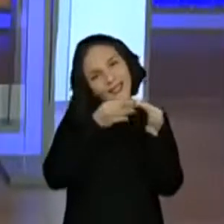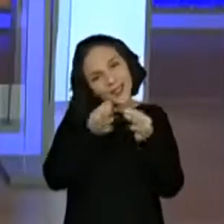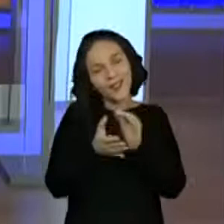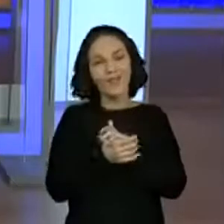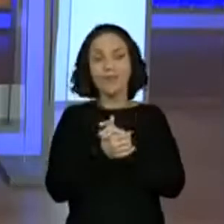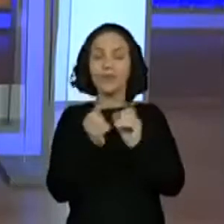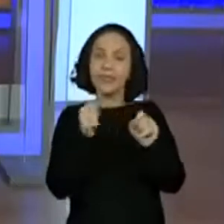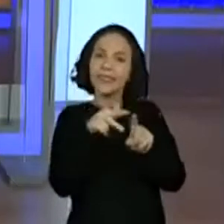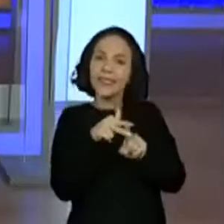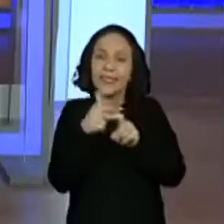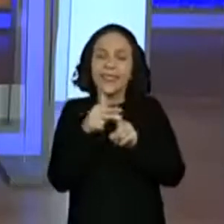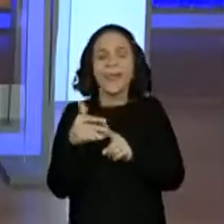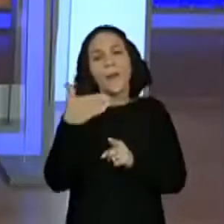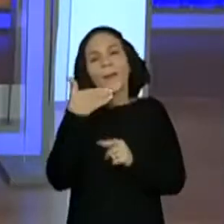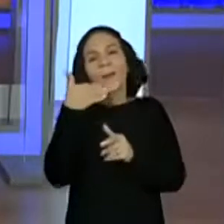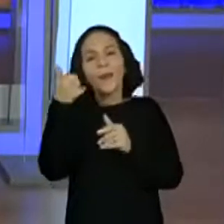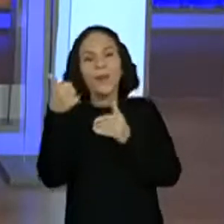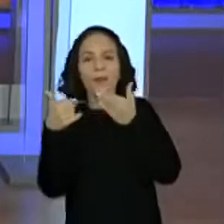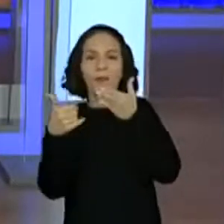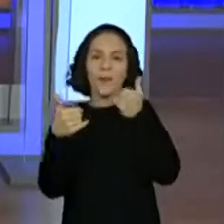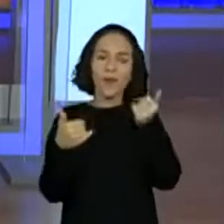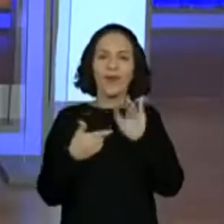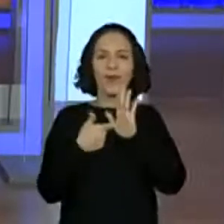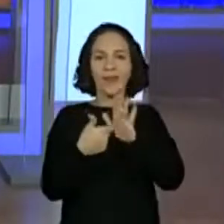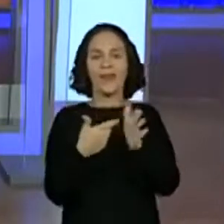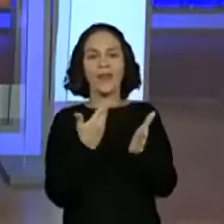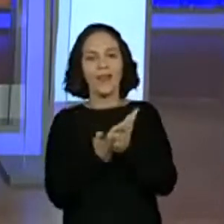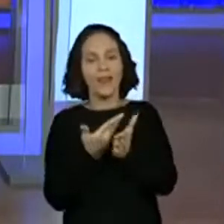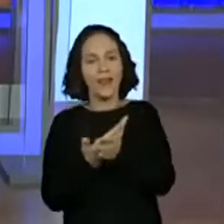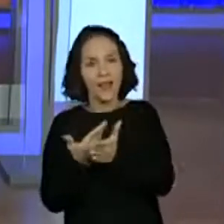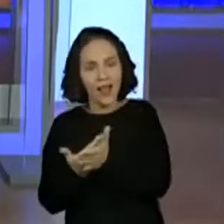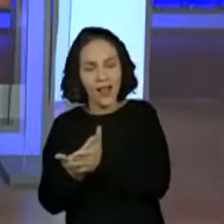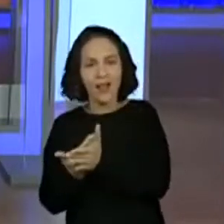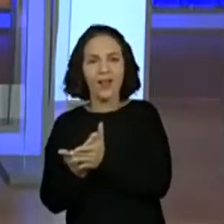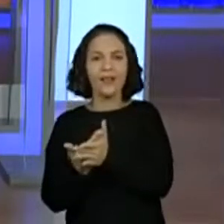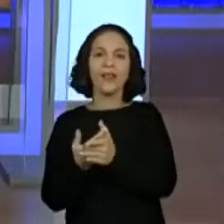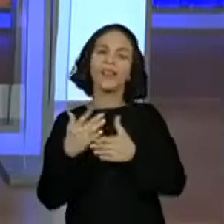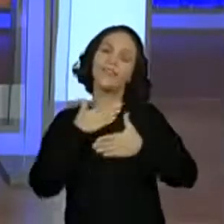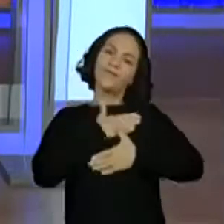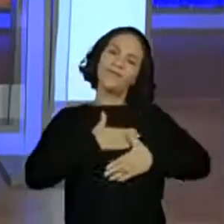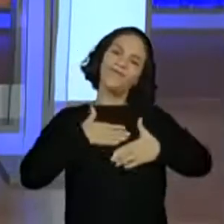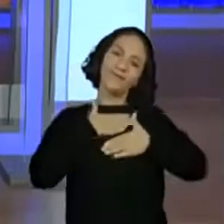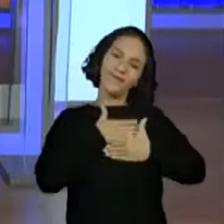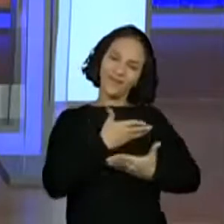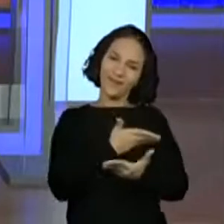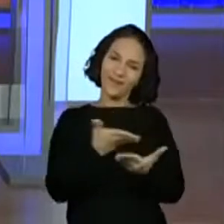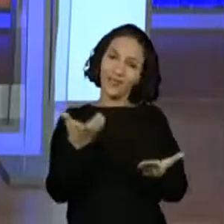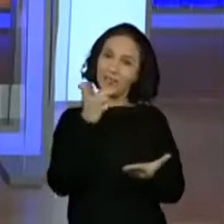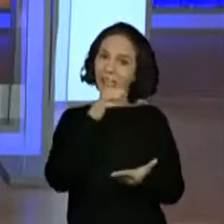fim de que possamos cada dia mais apresentar aulas melhores e mais agradáveis para que